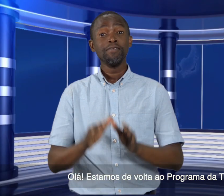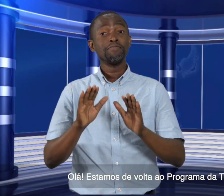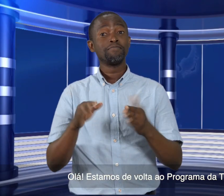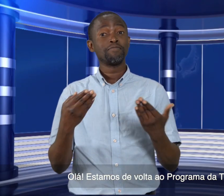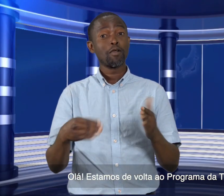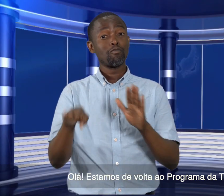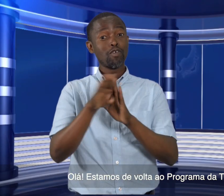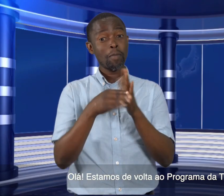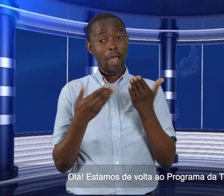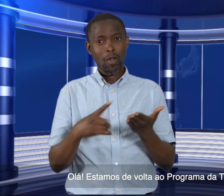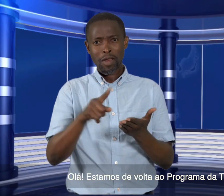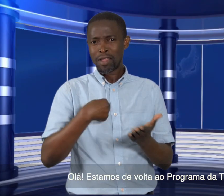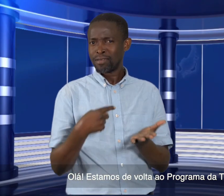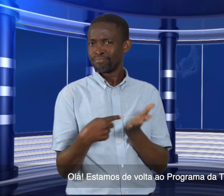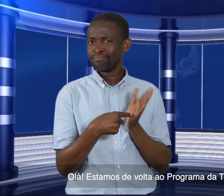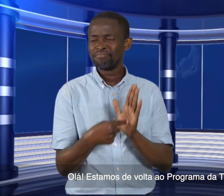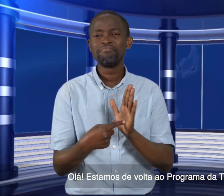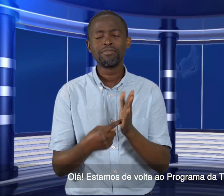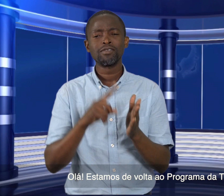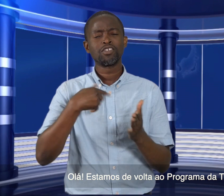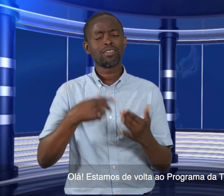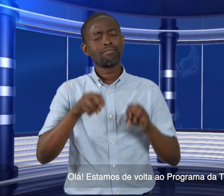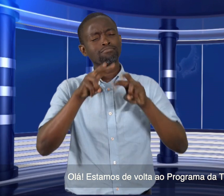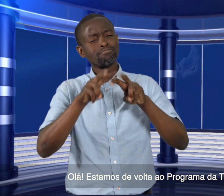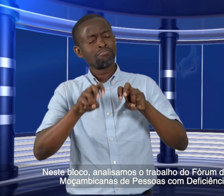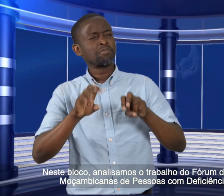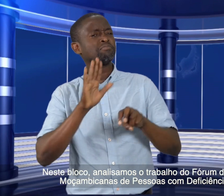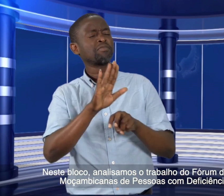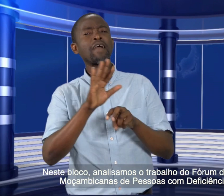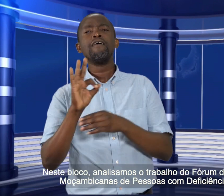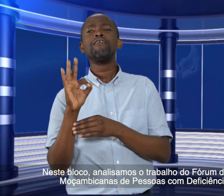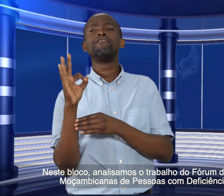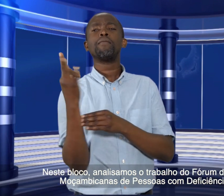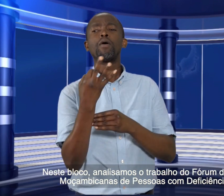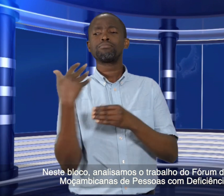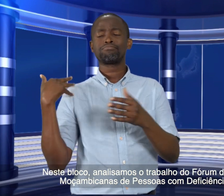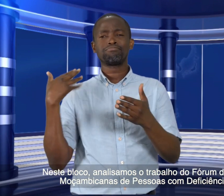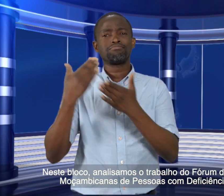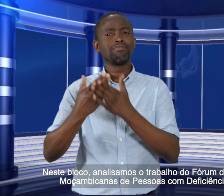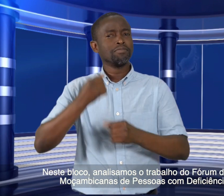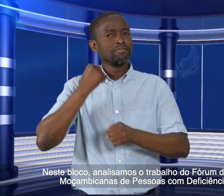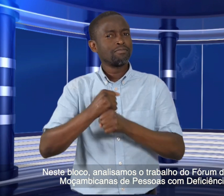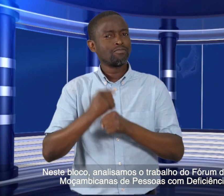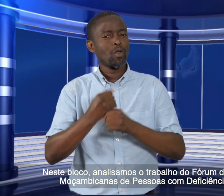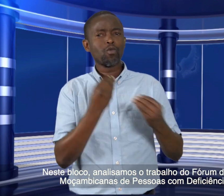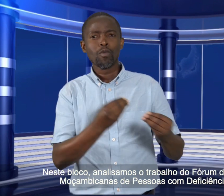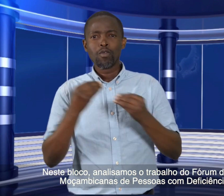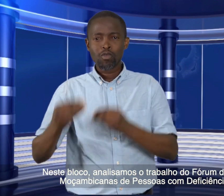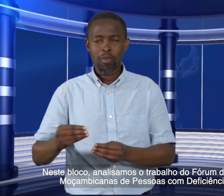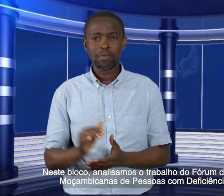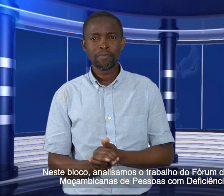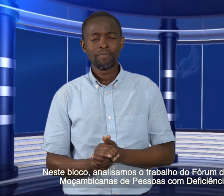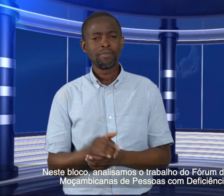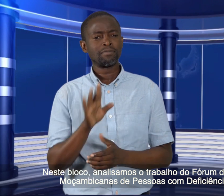Olá, estamos de volta ao programa da TV Surdo. Neste bloco, analisamos o trabalho do Fórum das